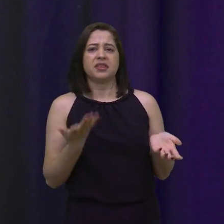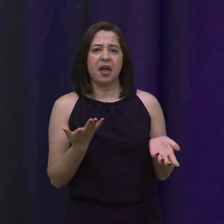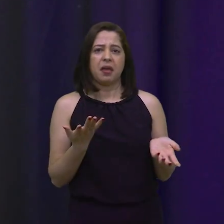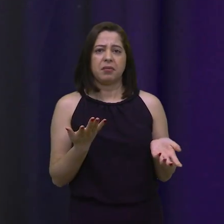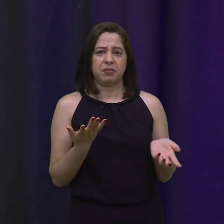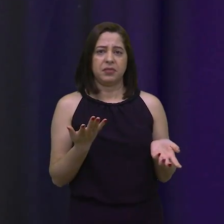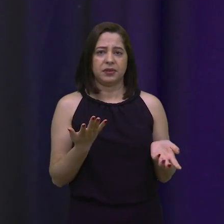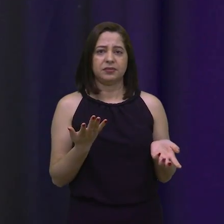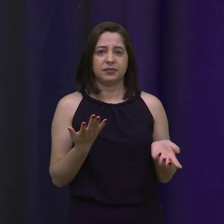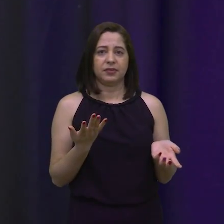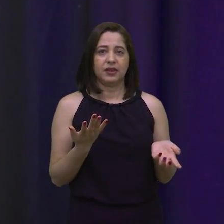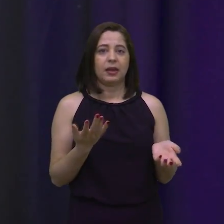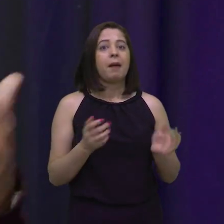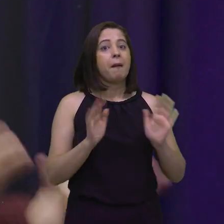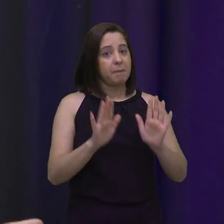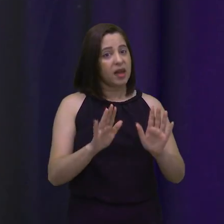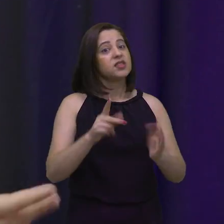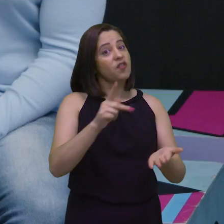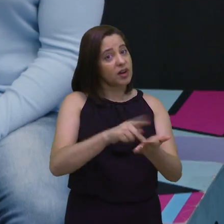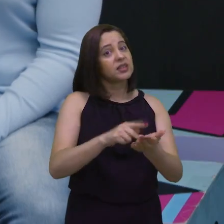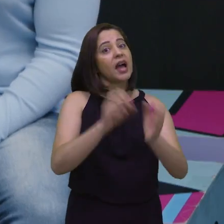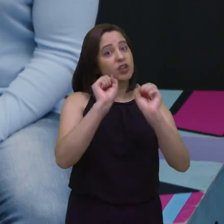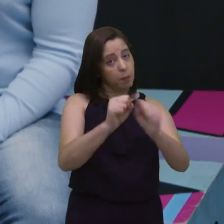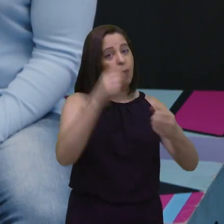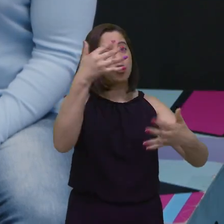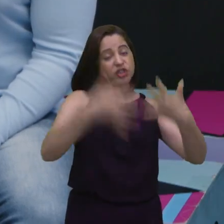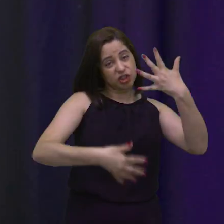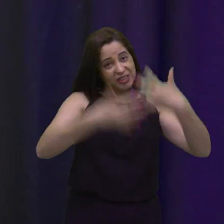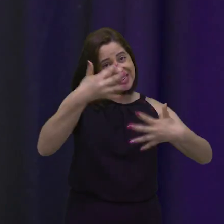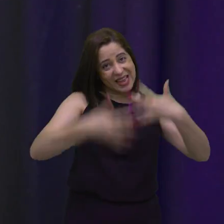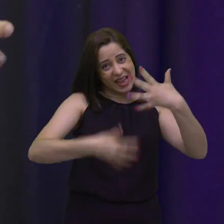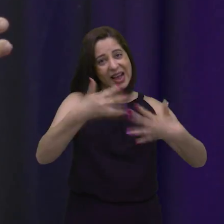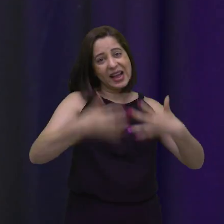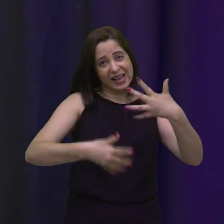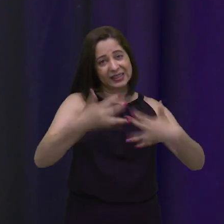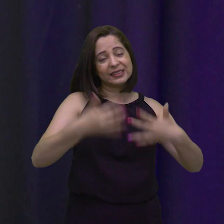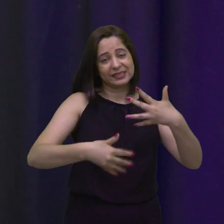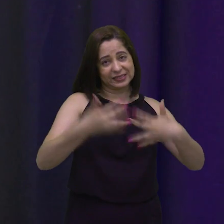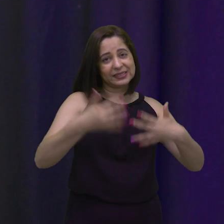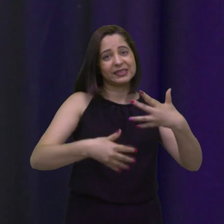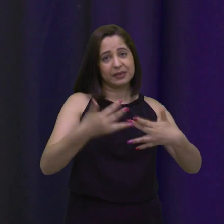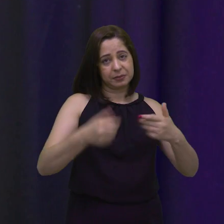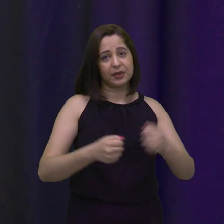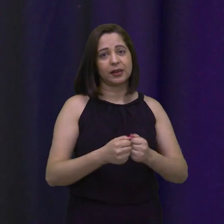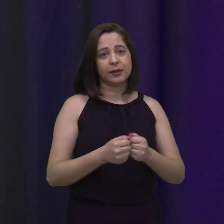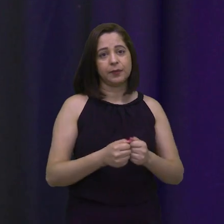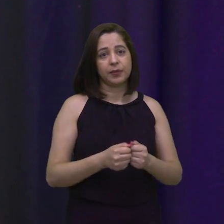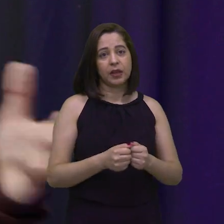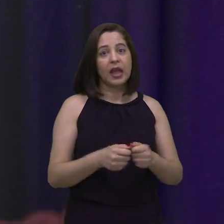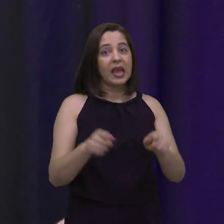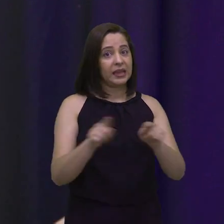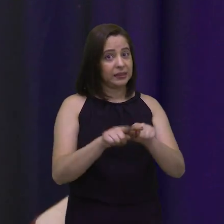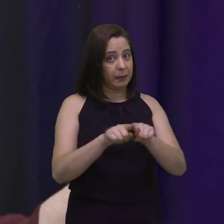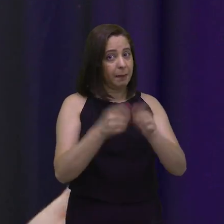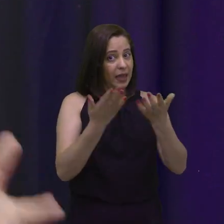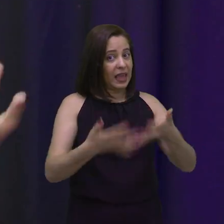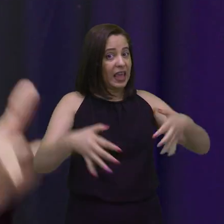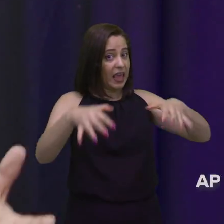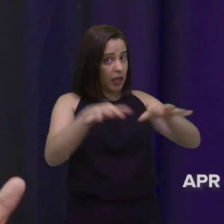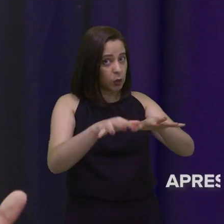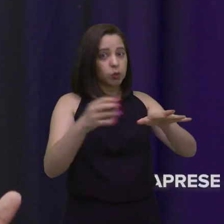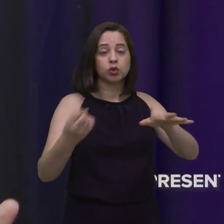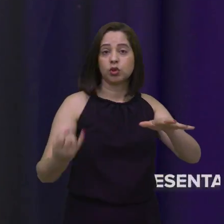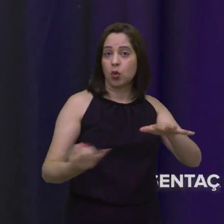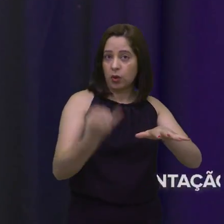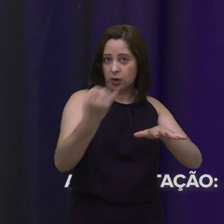parece óbvio para o nosso dia a dia, mas que pode atrapalhar uma pessoa. Além de todo esse outro lado da inclusão, que eu acho que é muito importante a gente falar, acredito